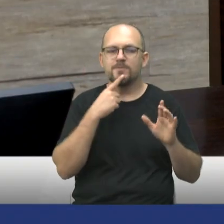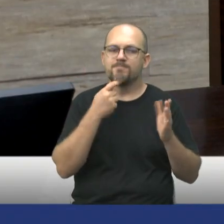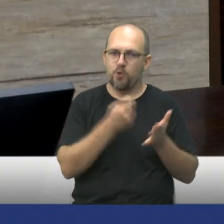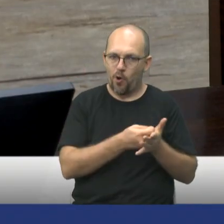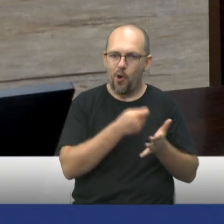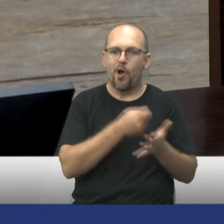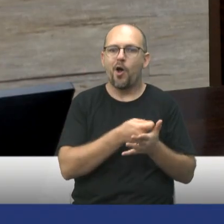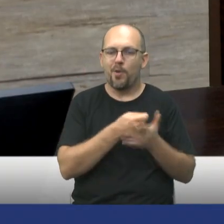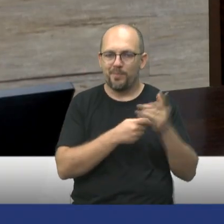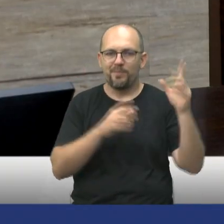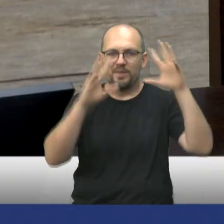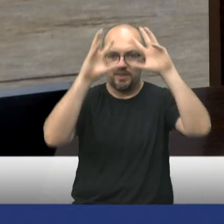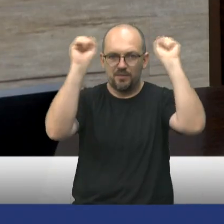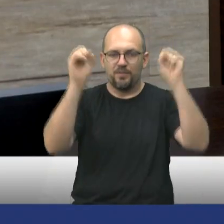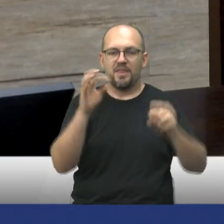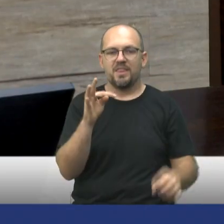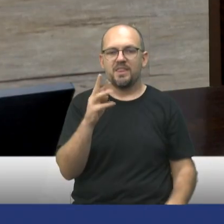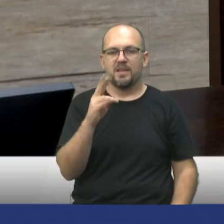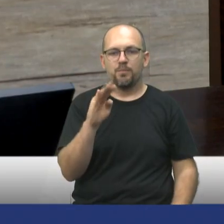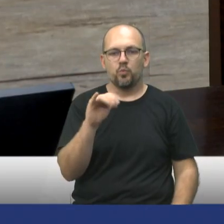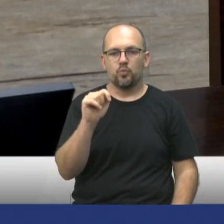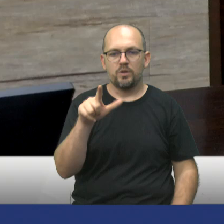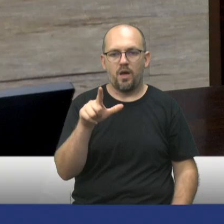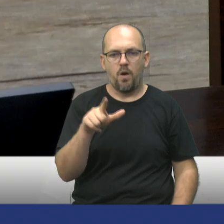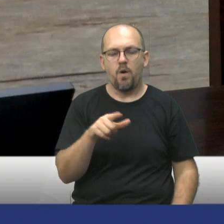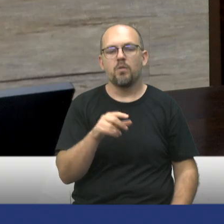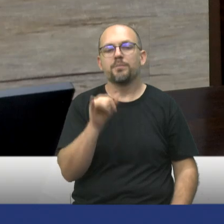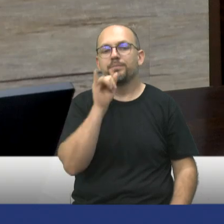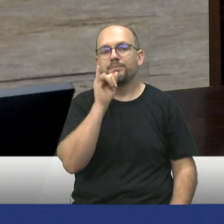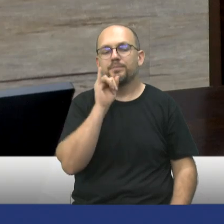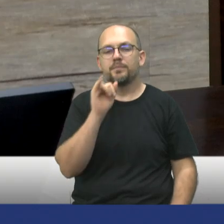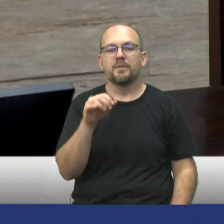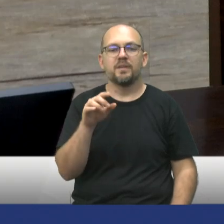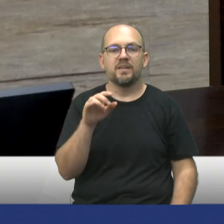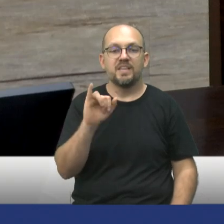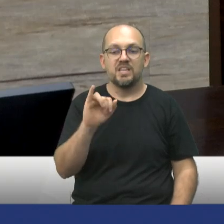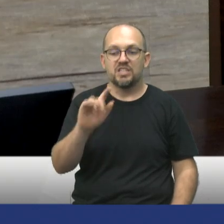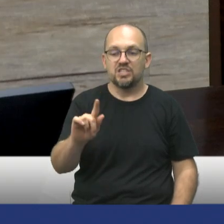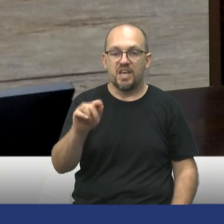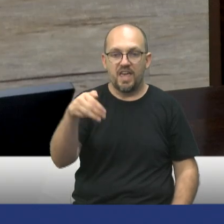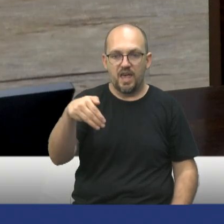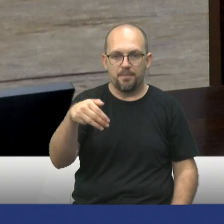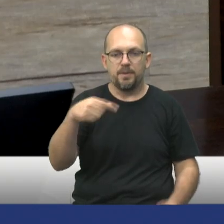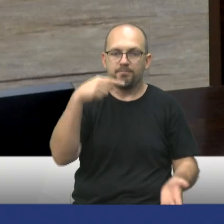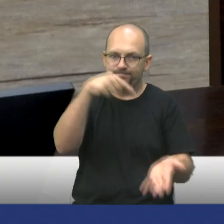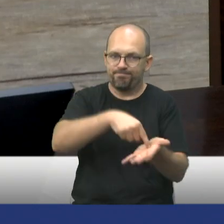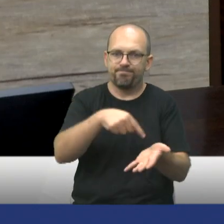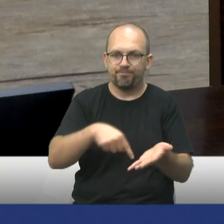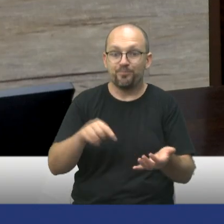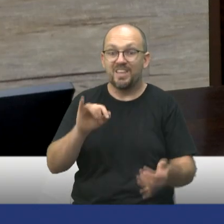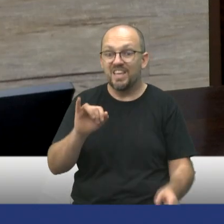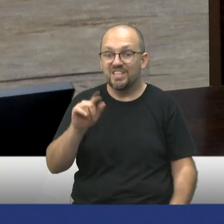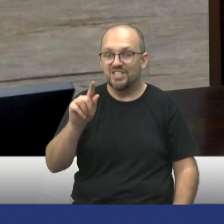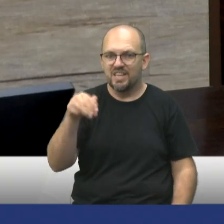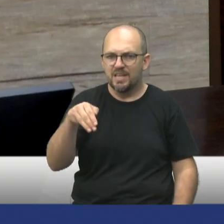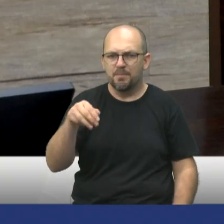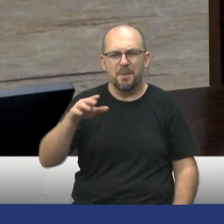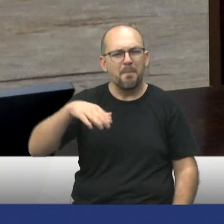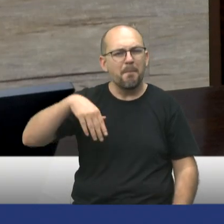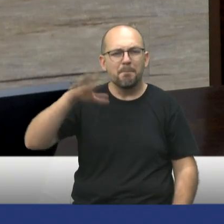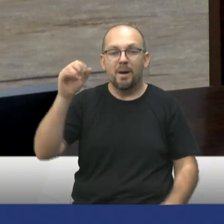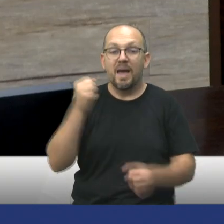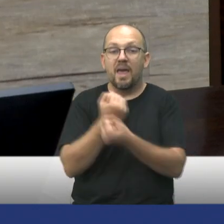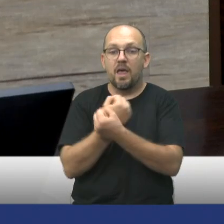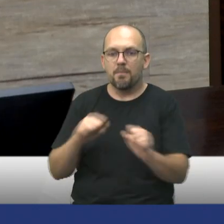cobrado pelo Tribunal de Contas, tem apontamento no IGM, onde o IGM hoje é um dos maiores reprovadores